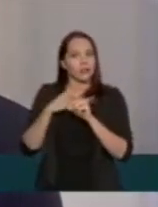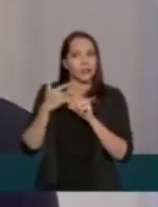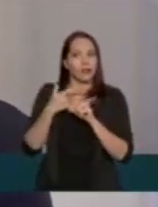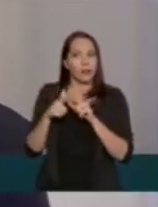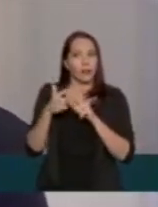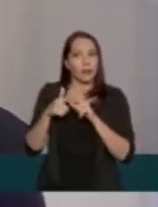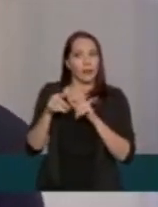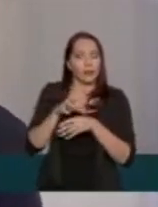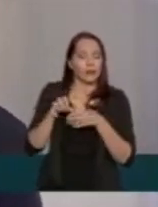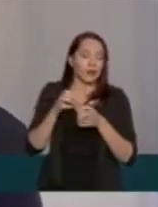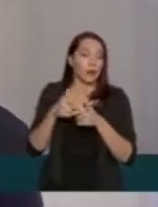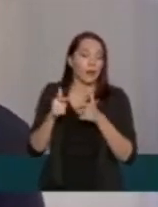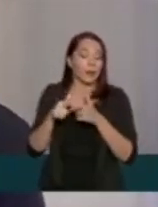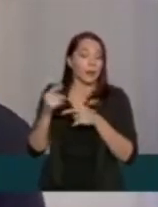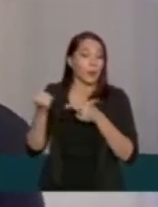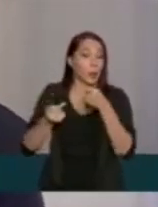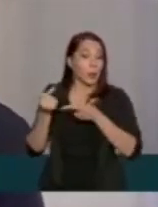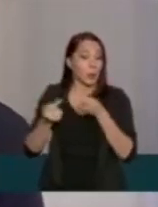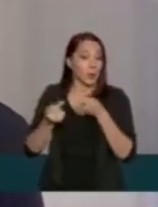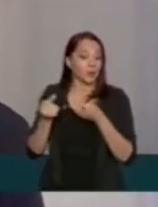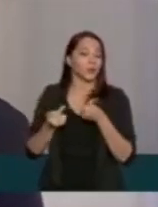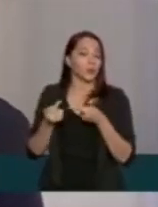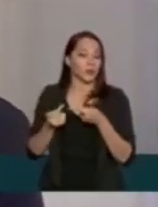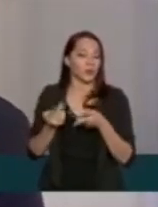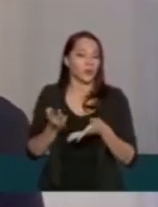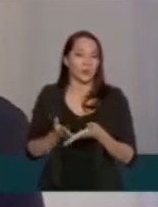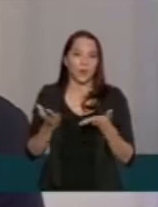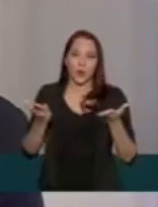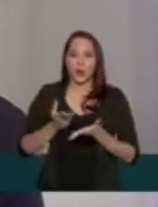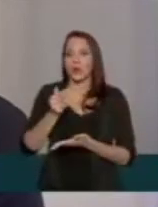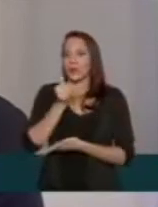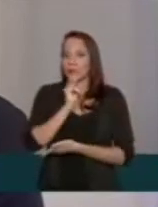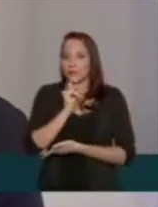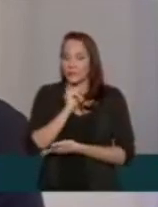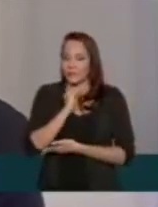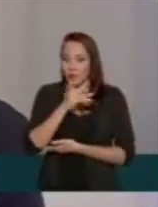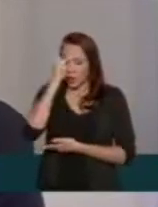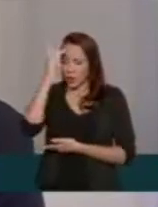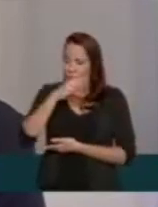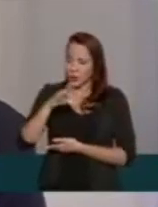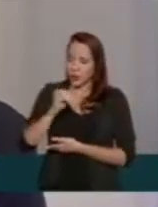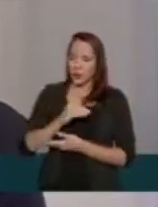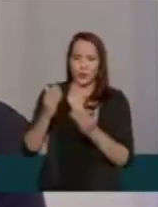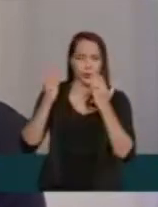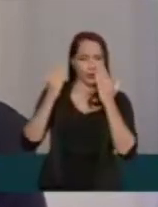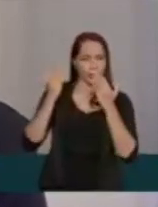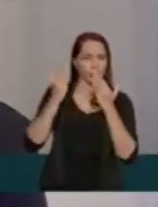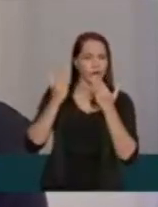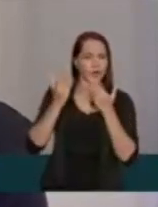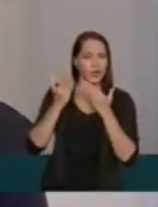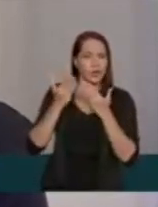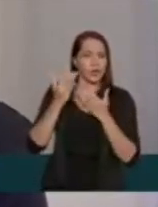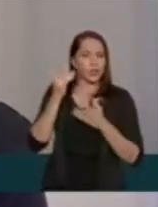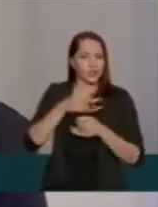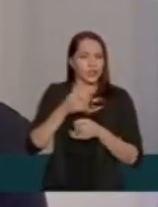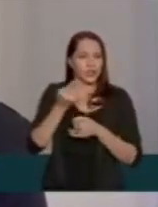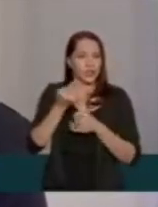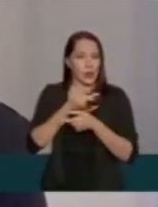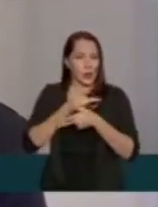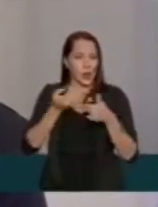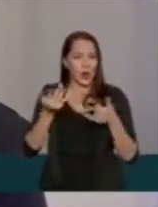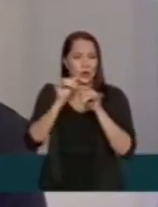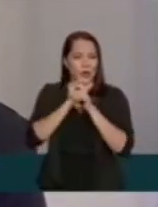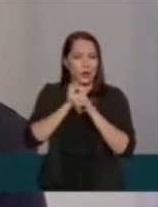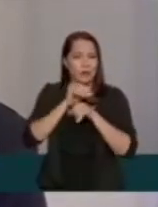crise política, né? Hoje, por exemplo, todo mundo desconfia de vazamentos, porque